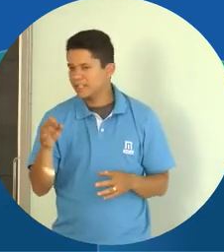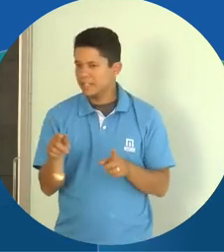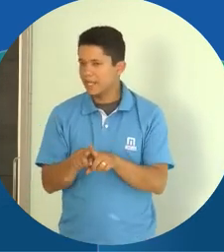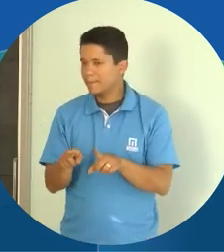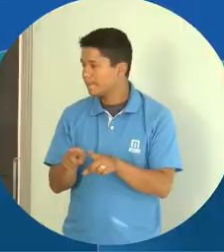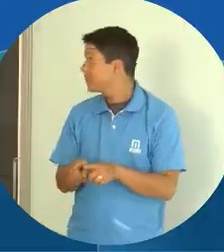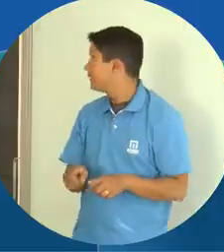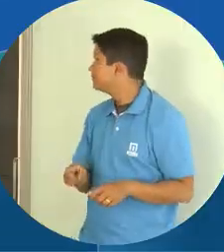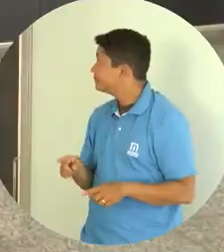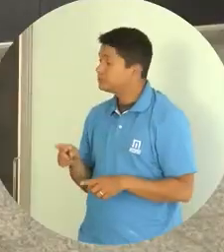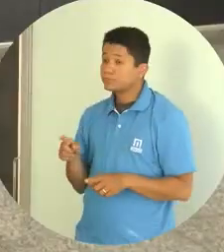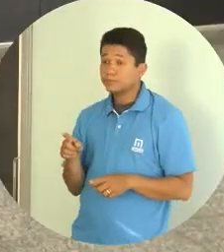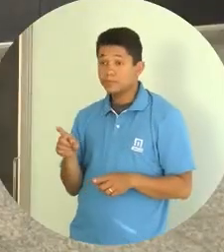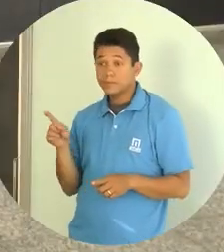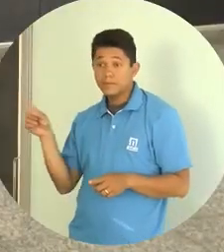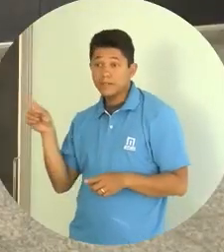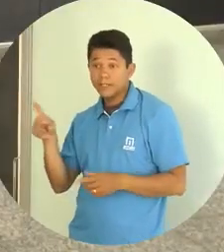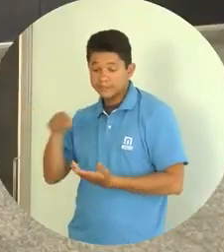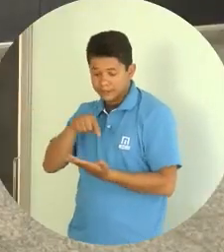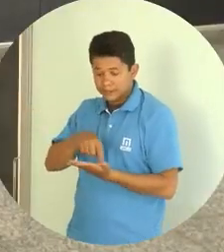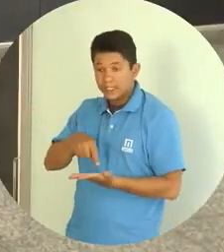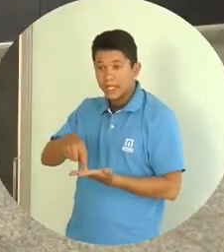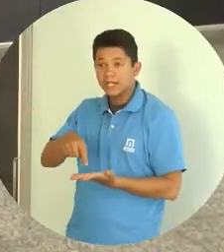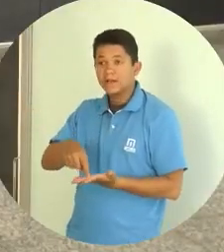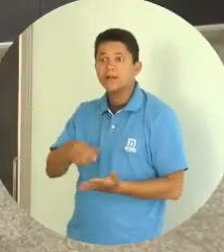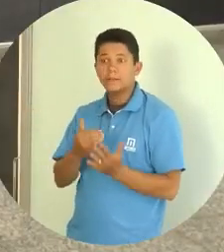que testada e